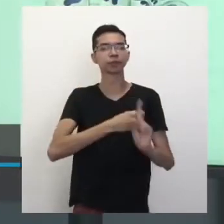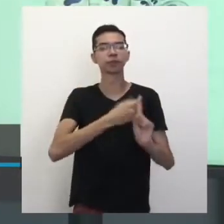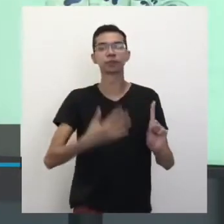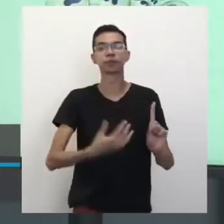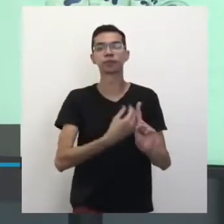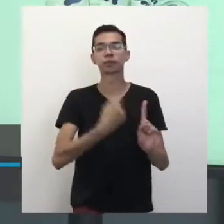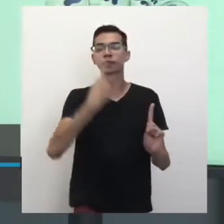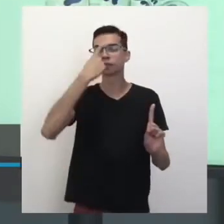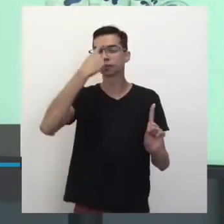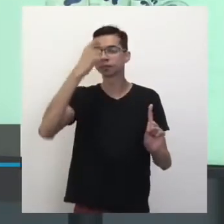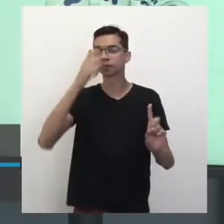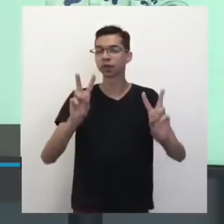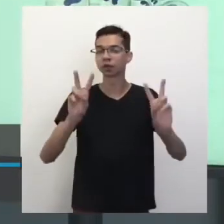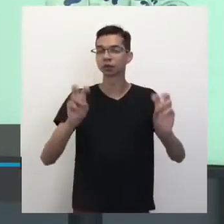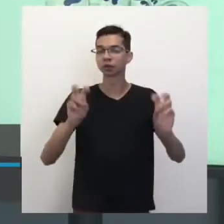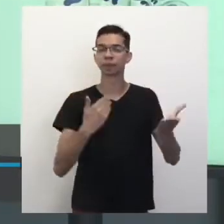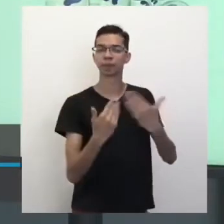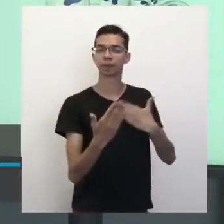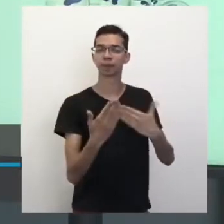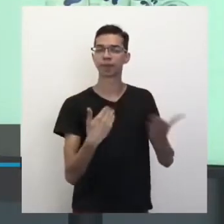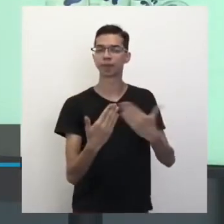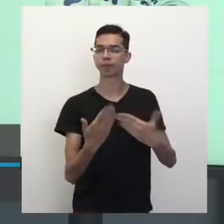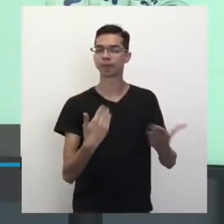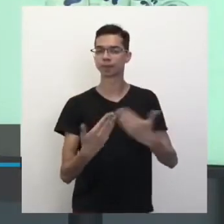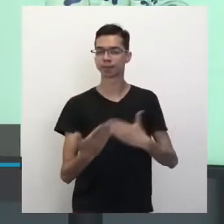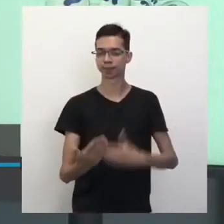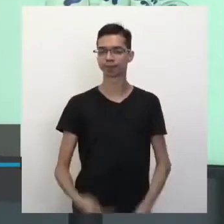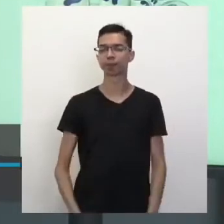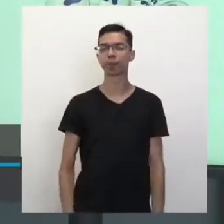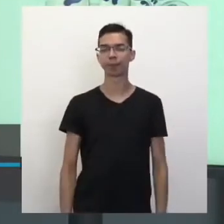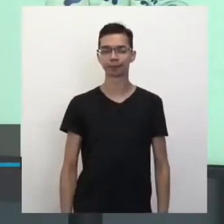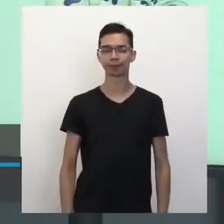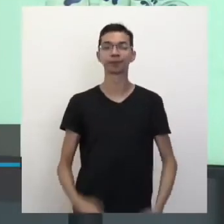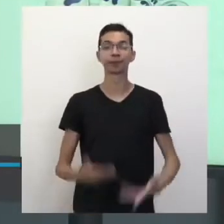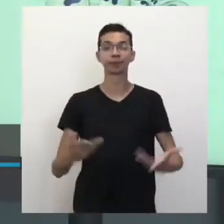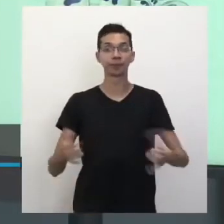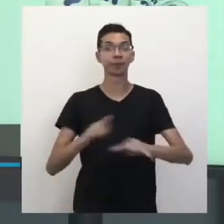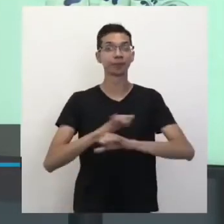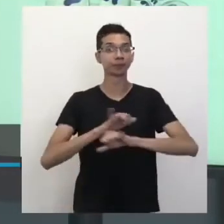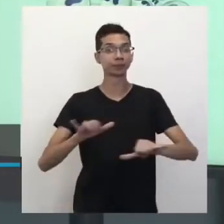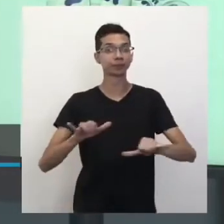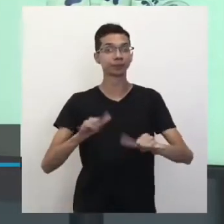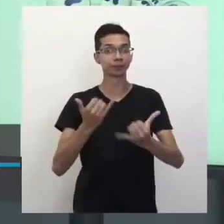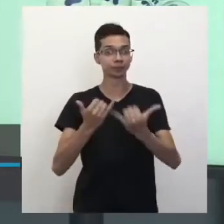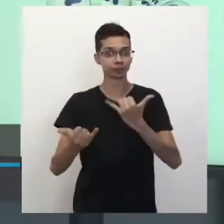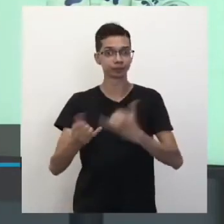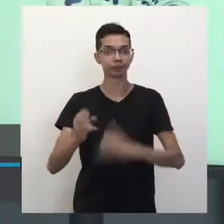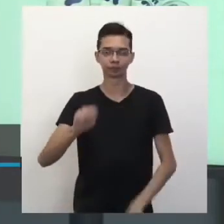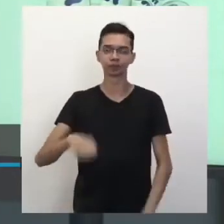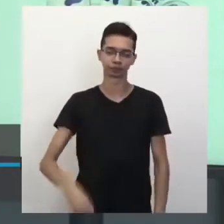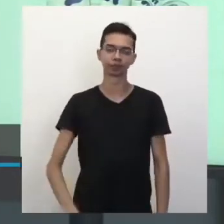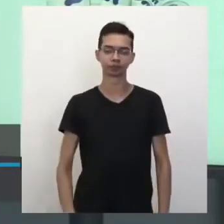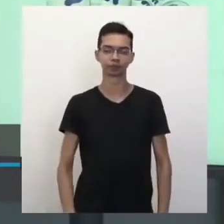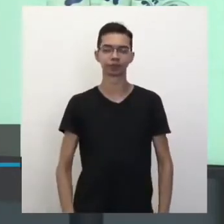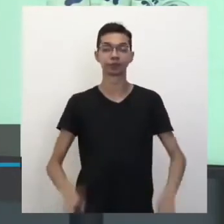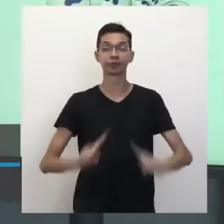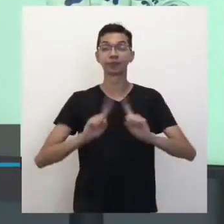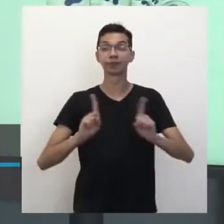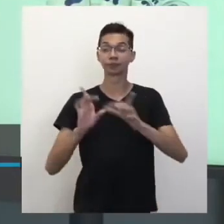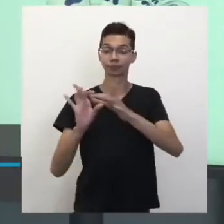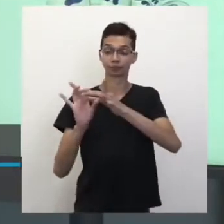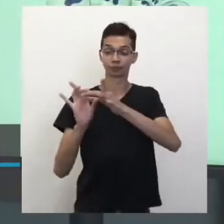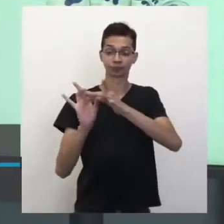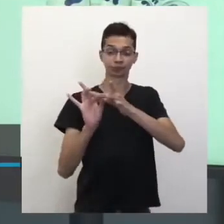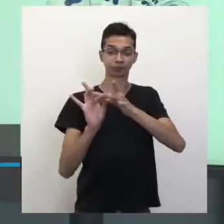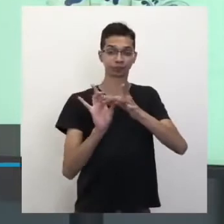sobre determinado assunto e seu ponto de vista. Então, podemos falar que elas são semelhantes, sim, mas o contexto do